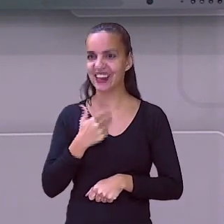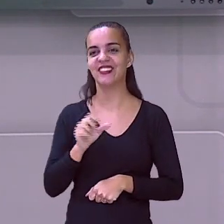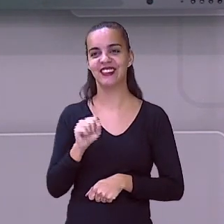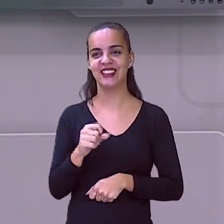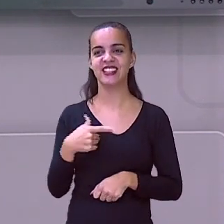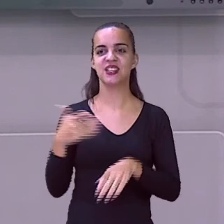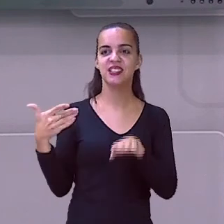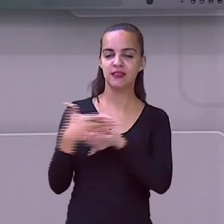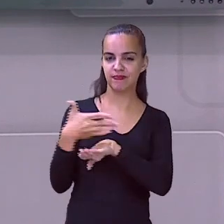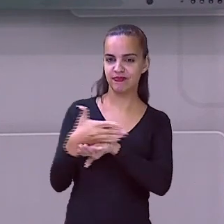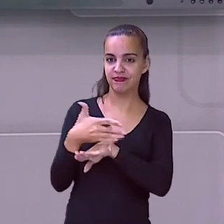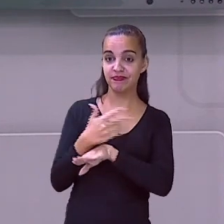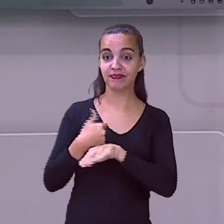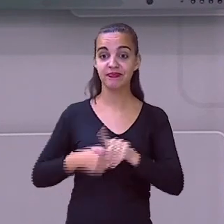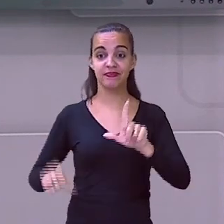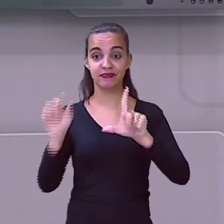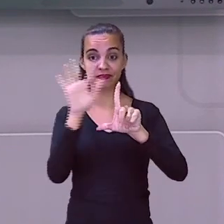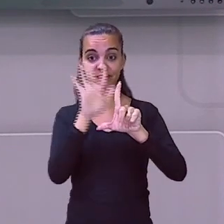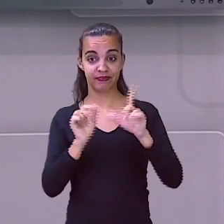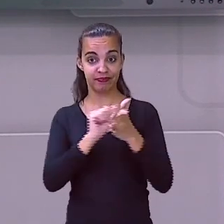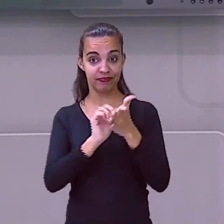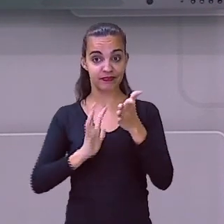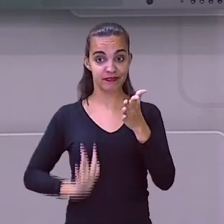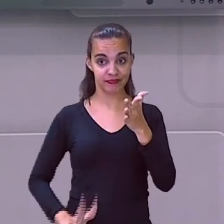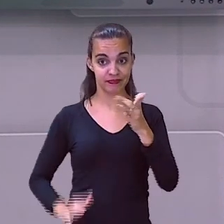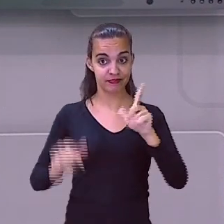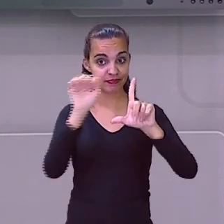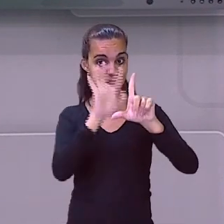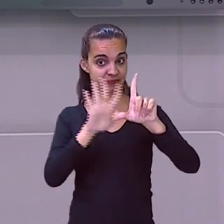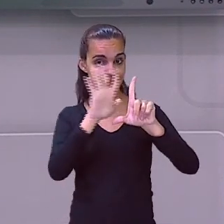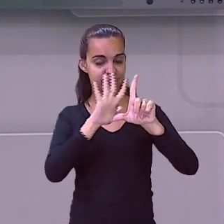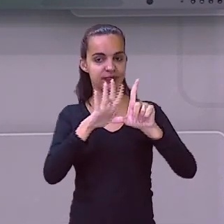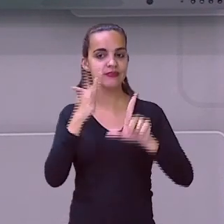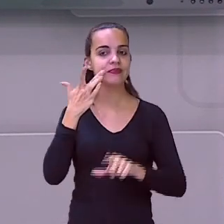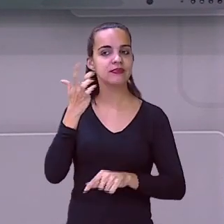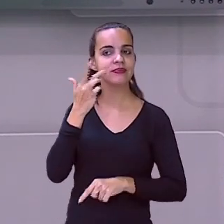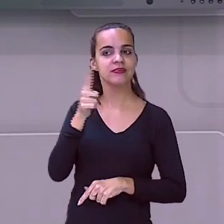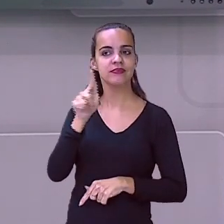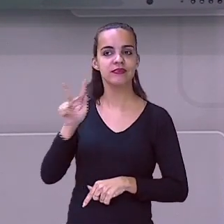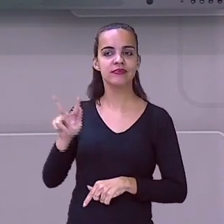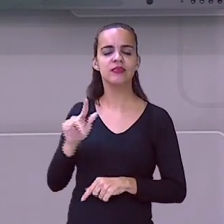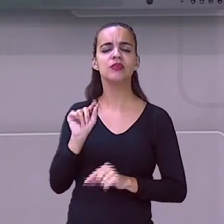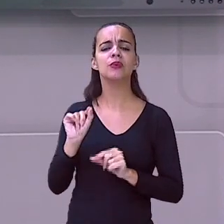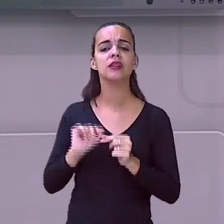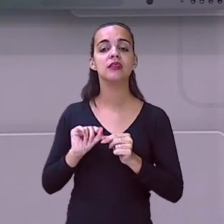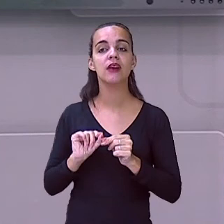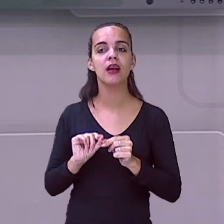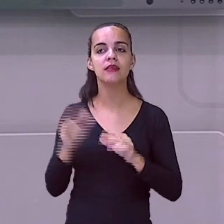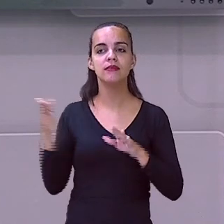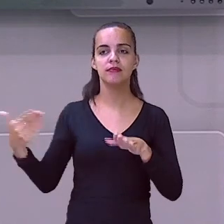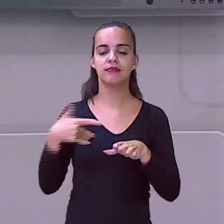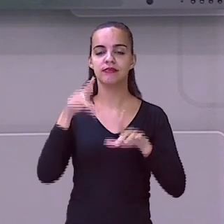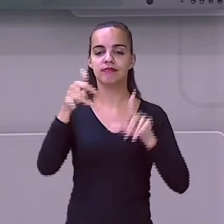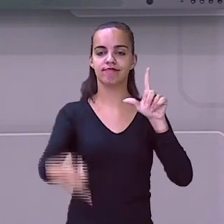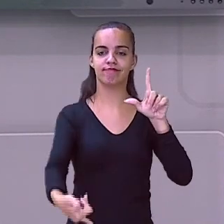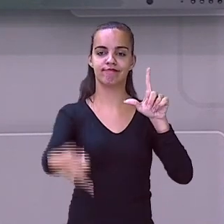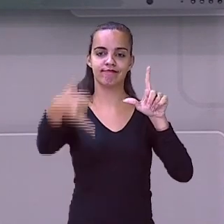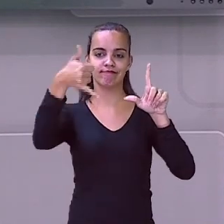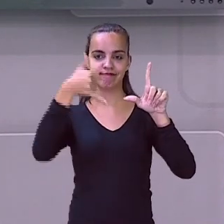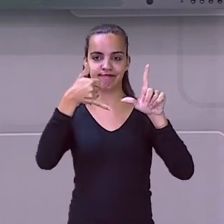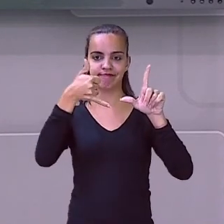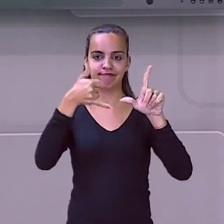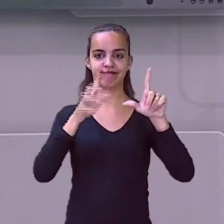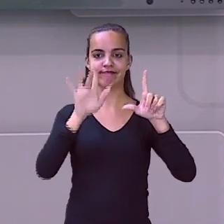lembrar. Para acessar as nossas atividades na plataforma SMED-GV, o que você faz? Aponte a câmera do seu